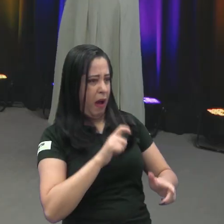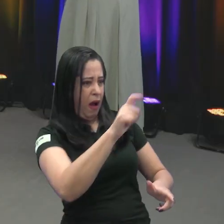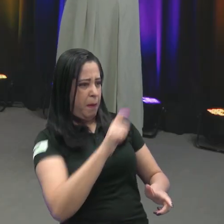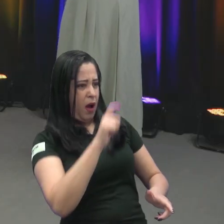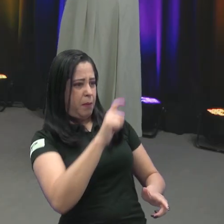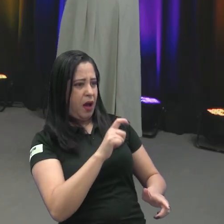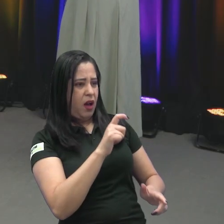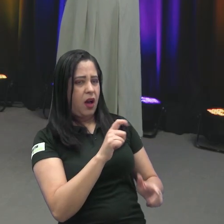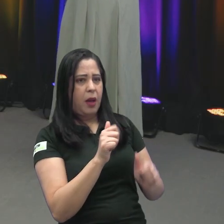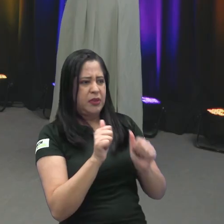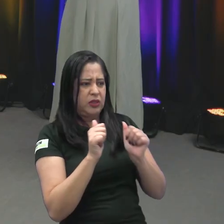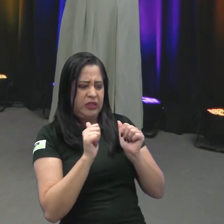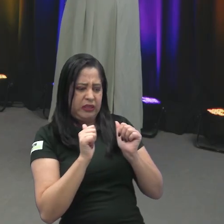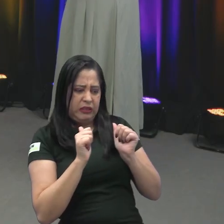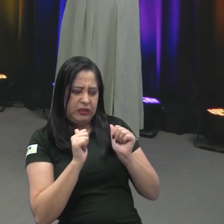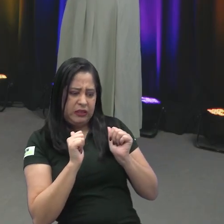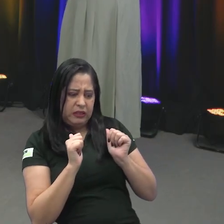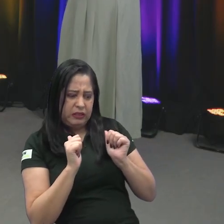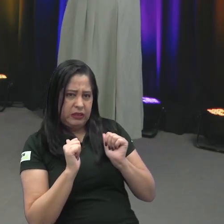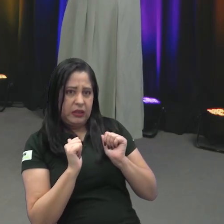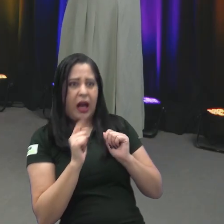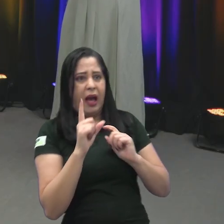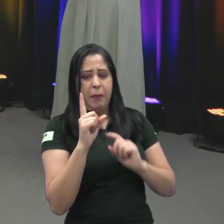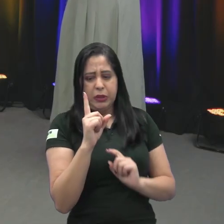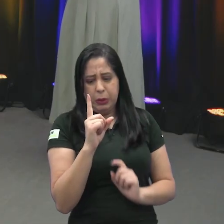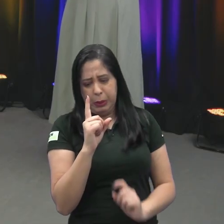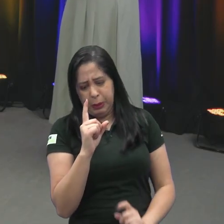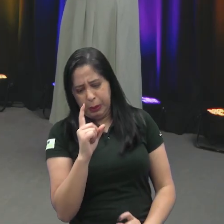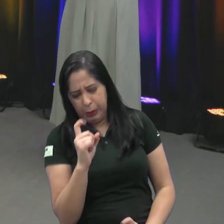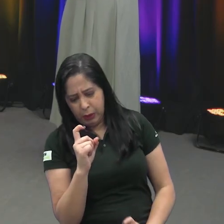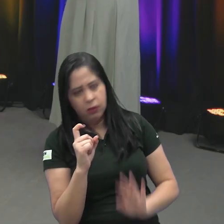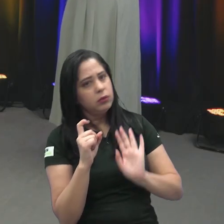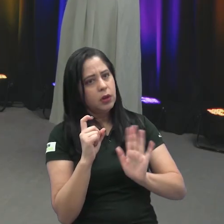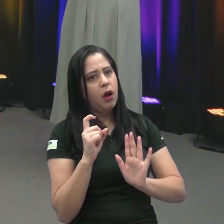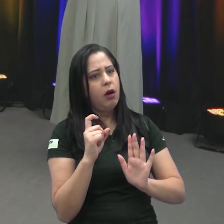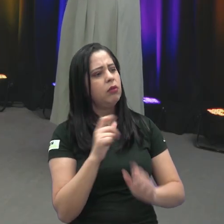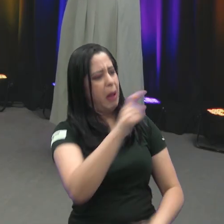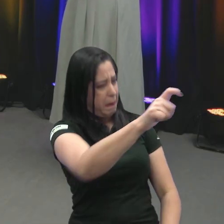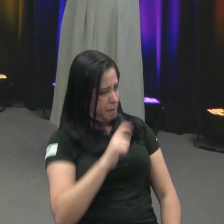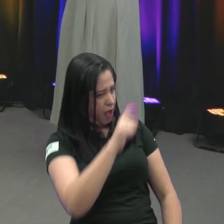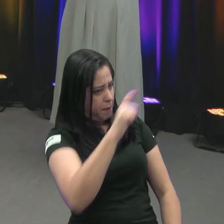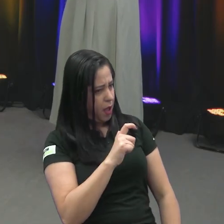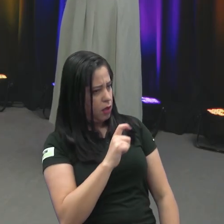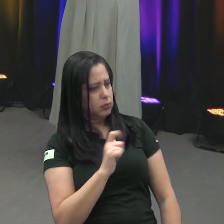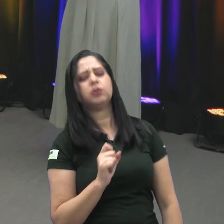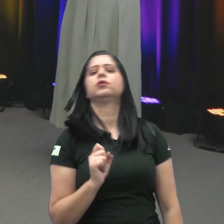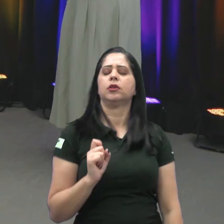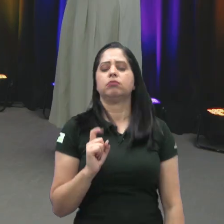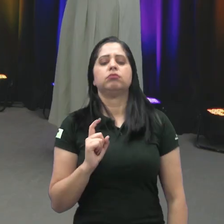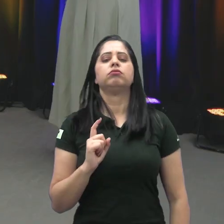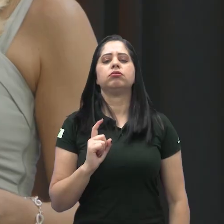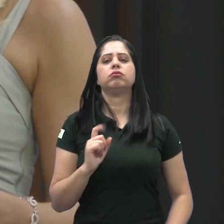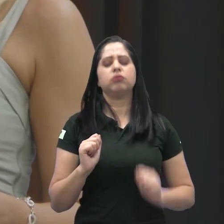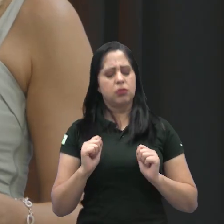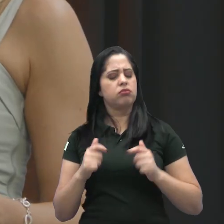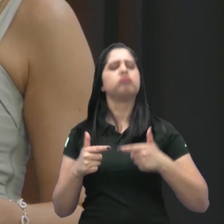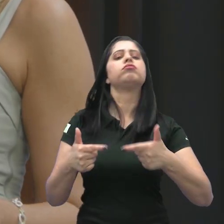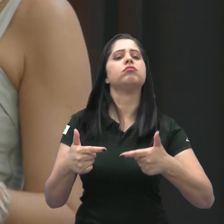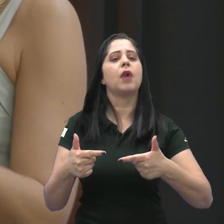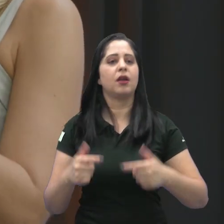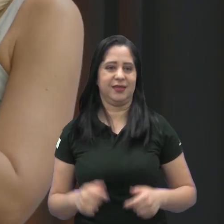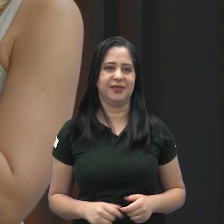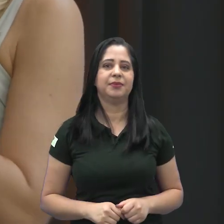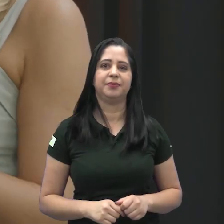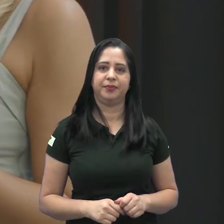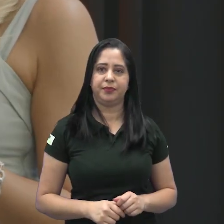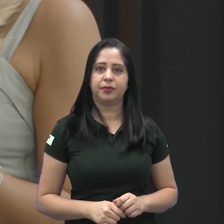Então, foca em você, você consegue fazer o seu melhor e, com certeza, vai ter gente te assistindo que te apoia. Luiz, diz pra gente, qual